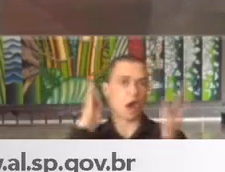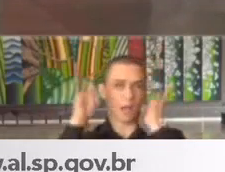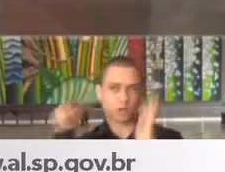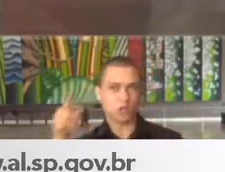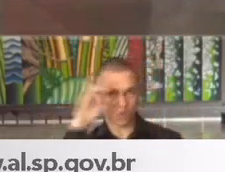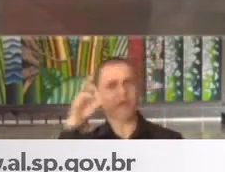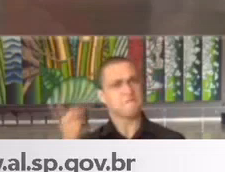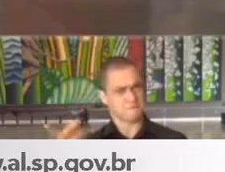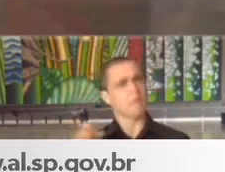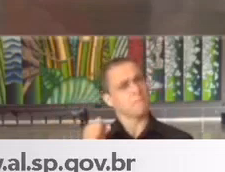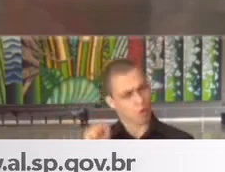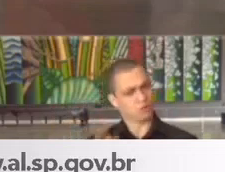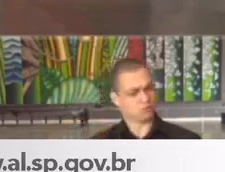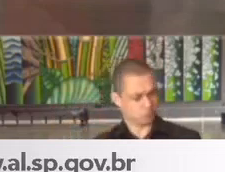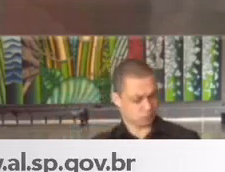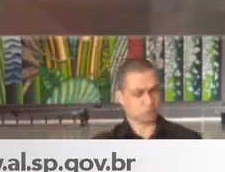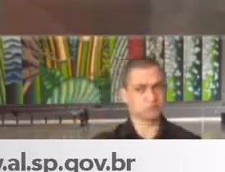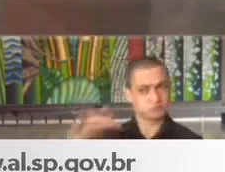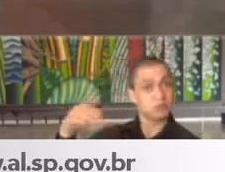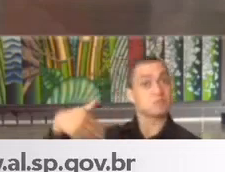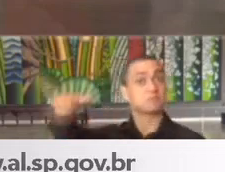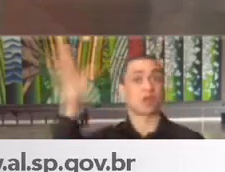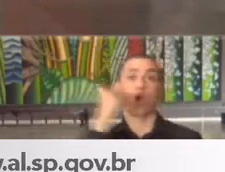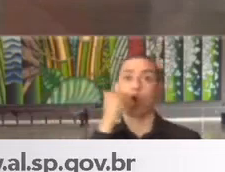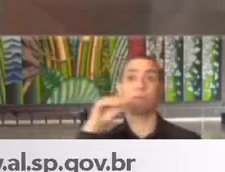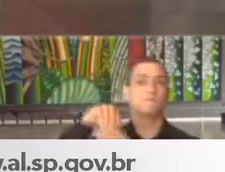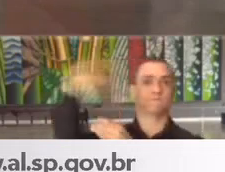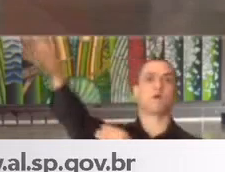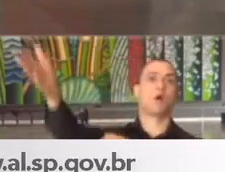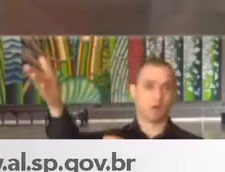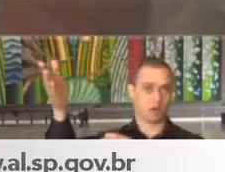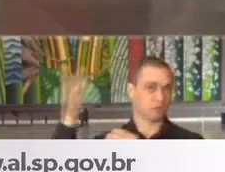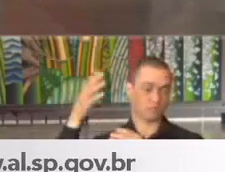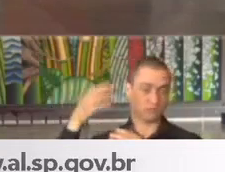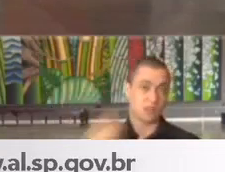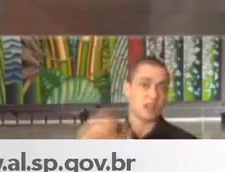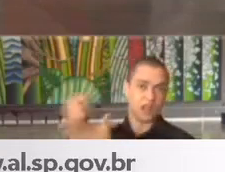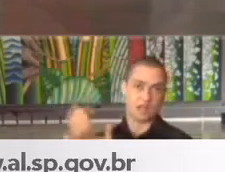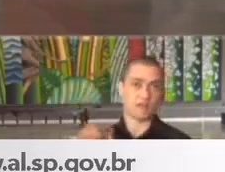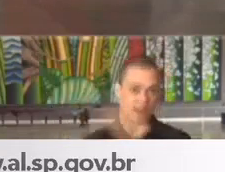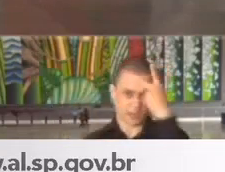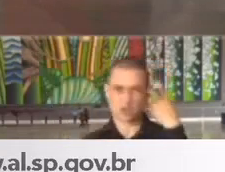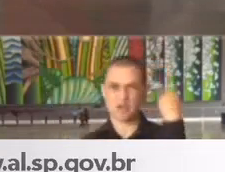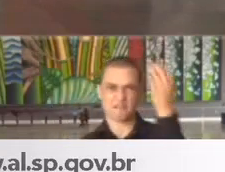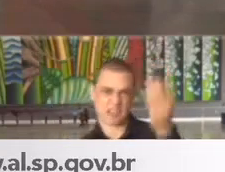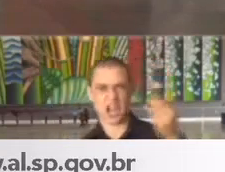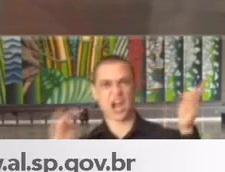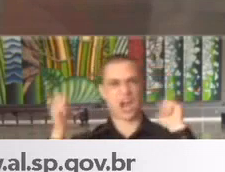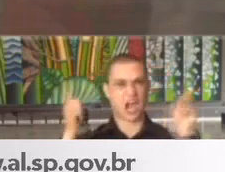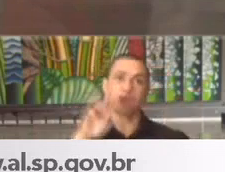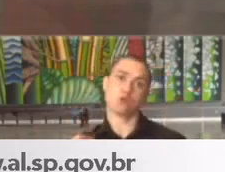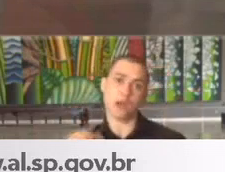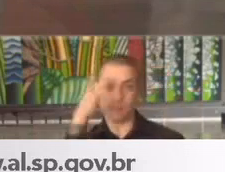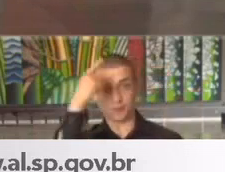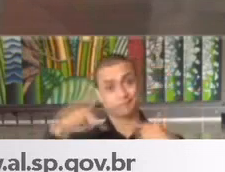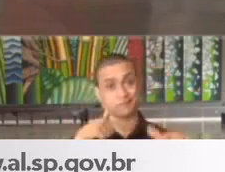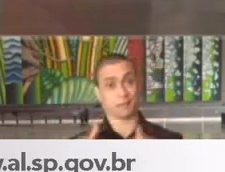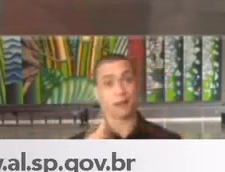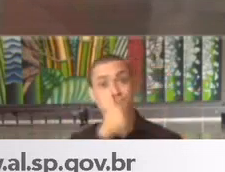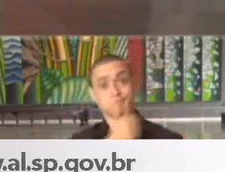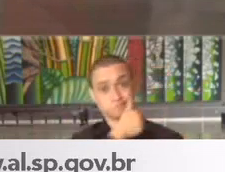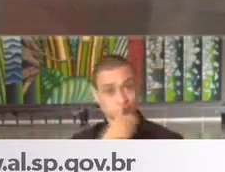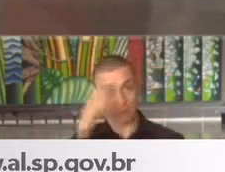que utilizam estradas por razões primordiais. As pessoas não estão viajando por turismo, por lazer, estão viajando apenas por